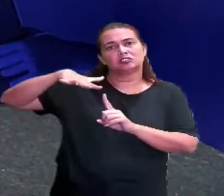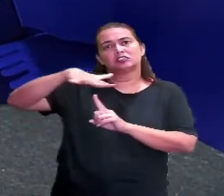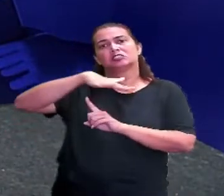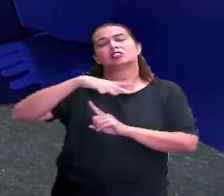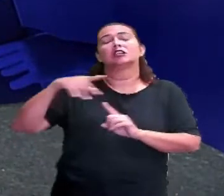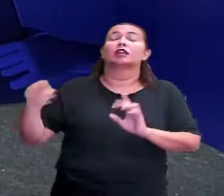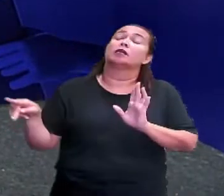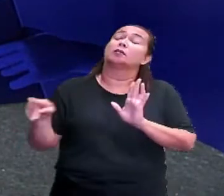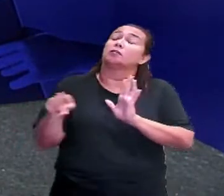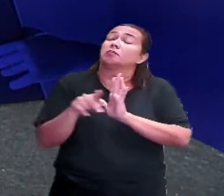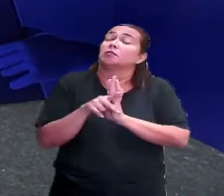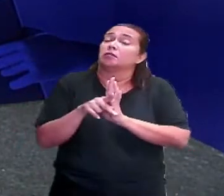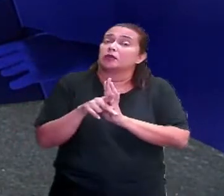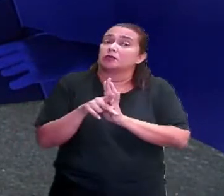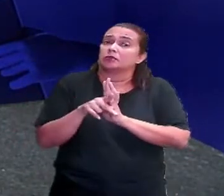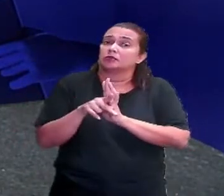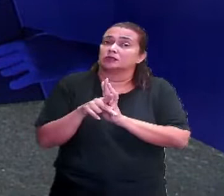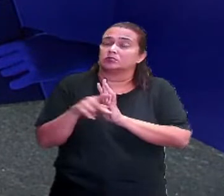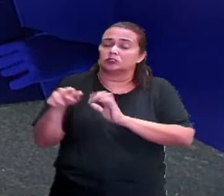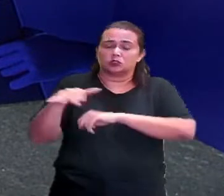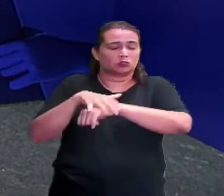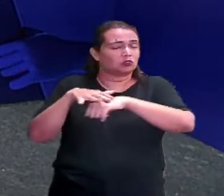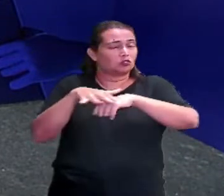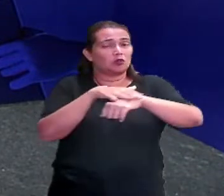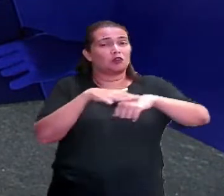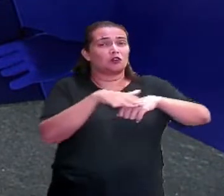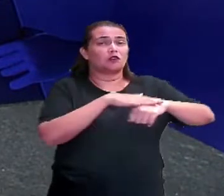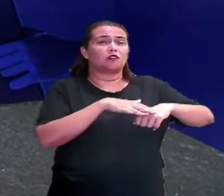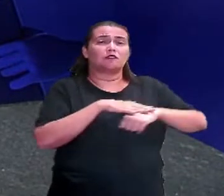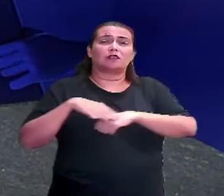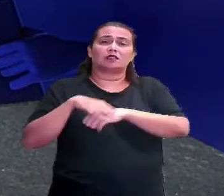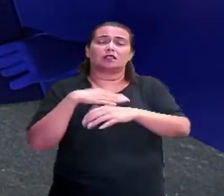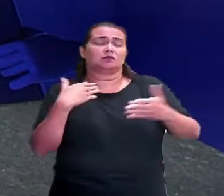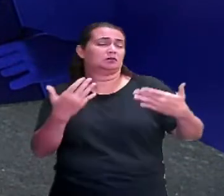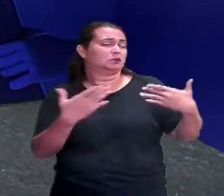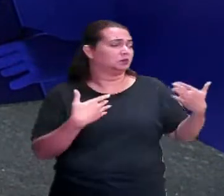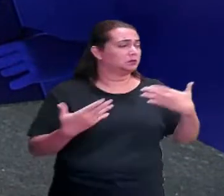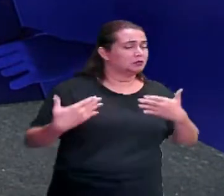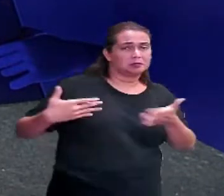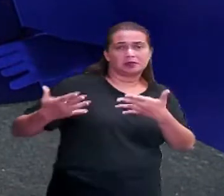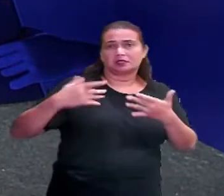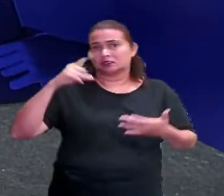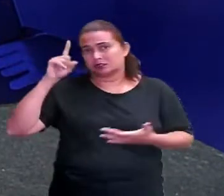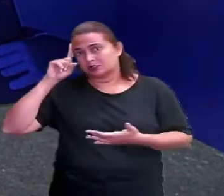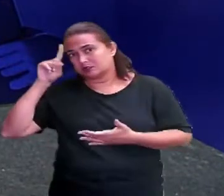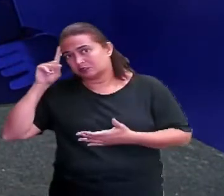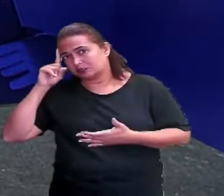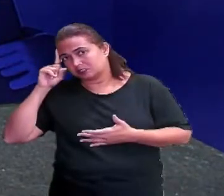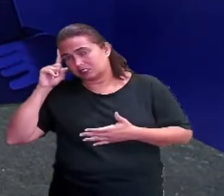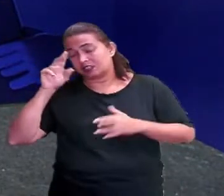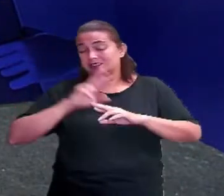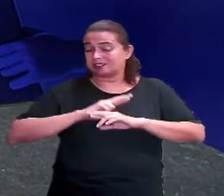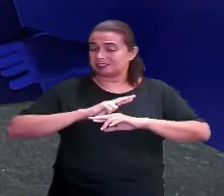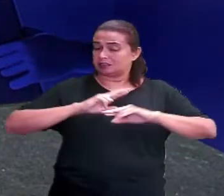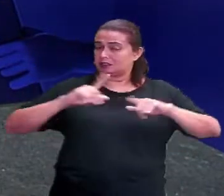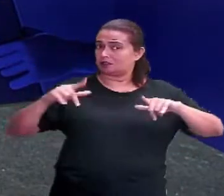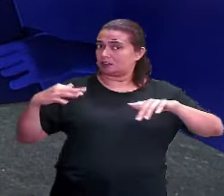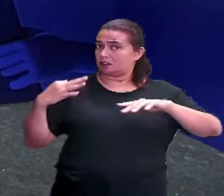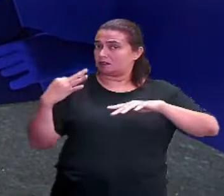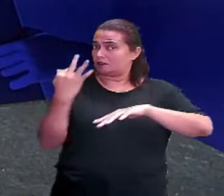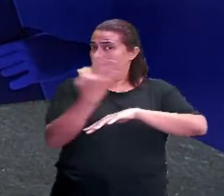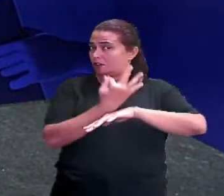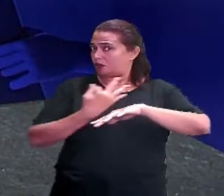sendo muito utilizado em conversas do dia a dia. São palavras que fogem à norma culta, as